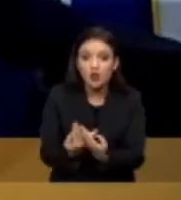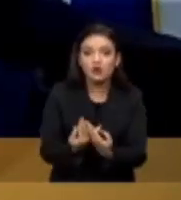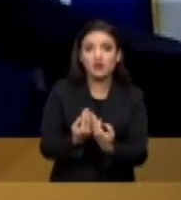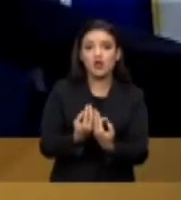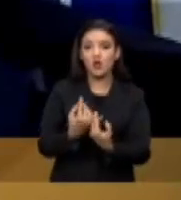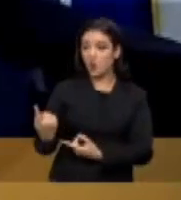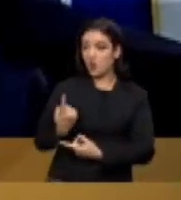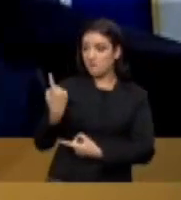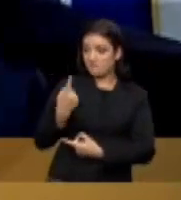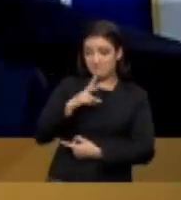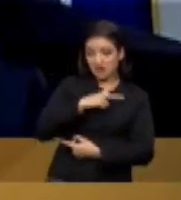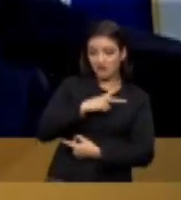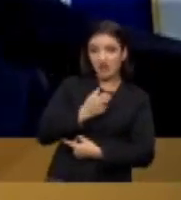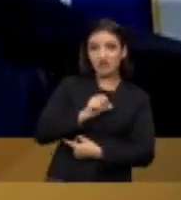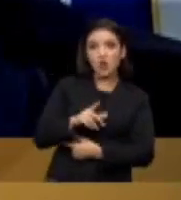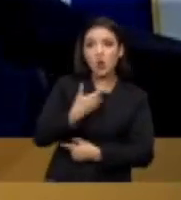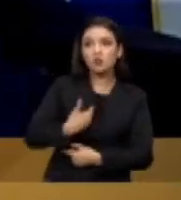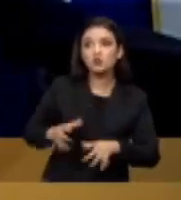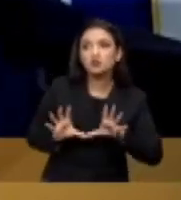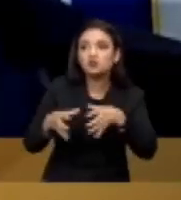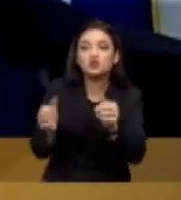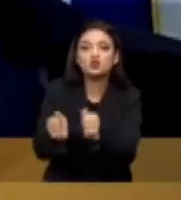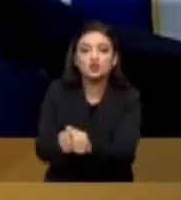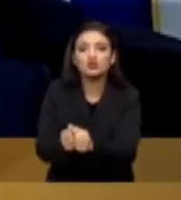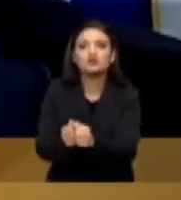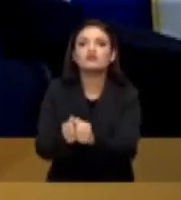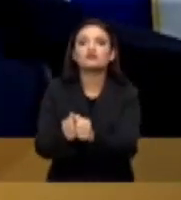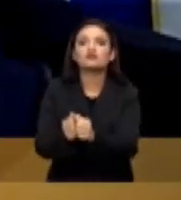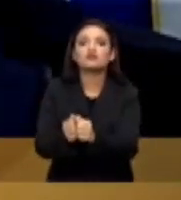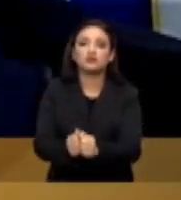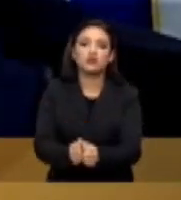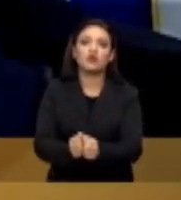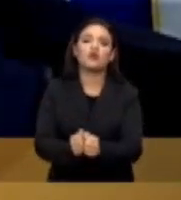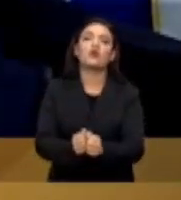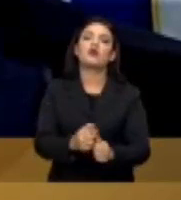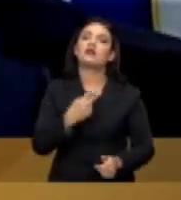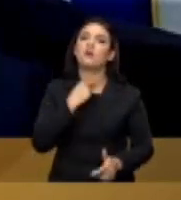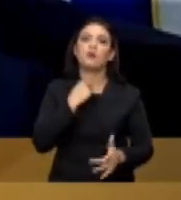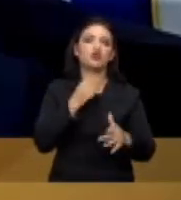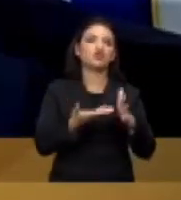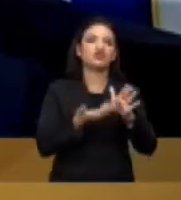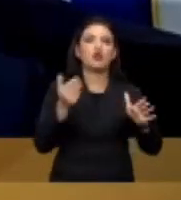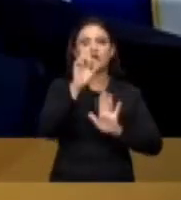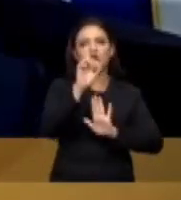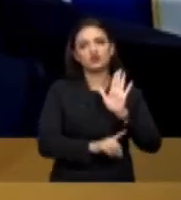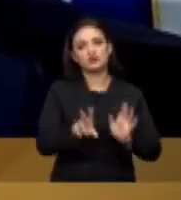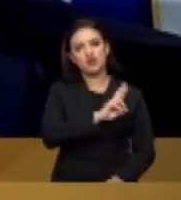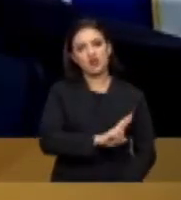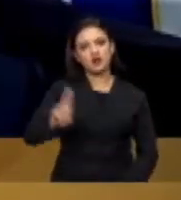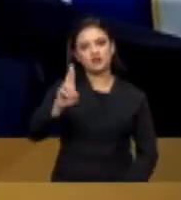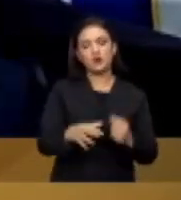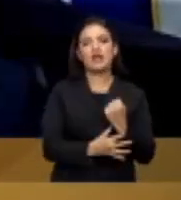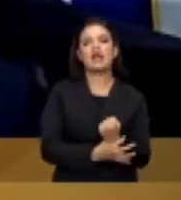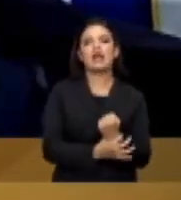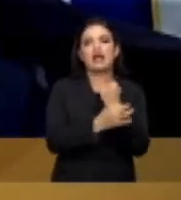coletiva, é pública. Não pode aniquilar o próprio direito à religiosidade e à garantia da